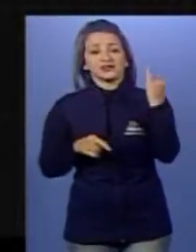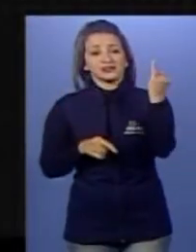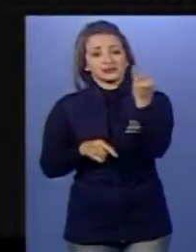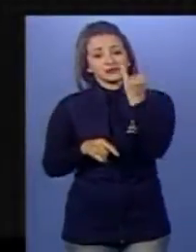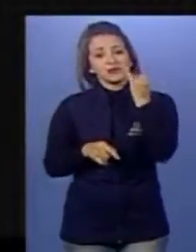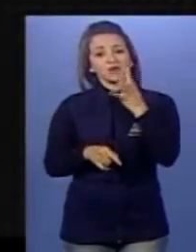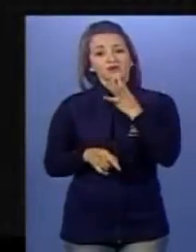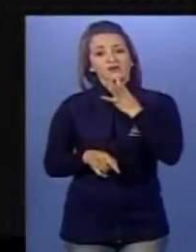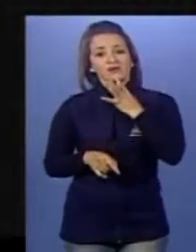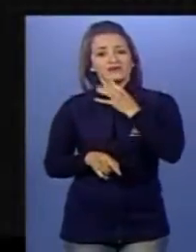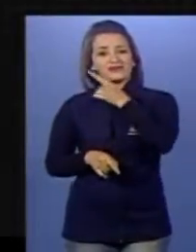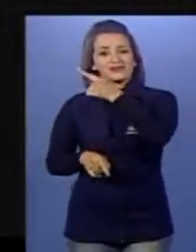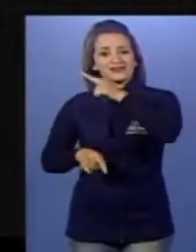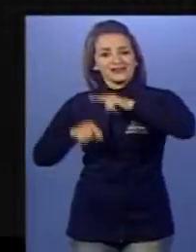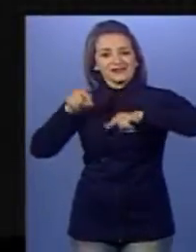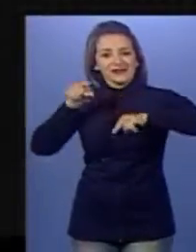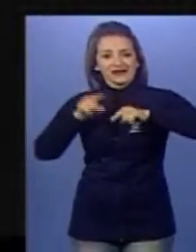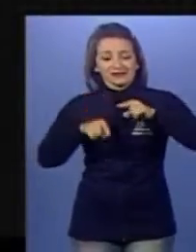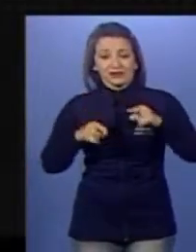sim